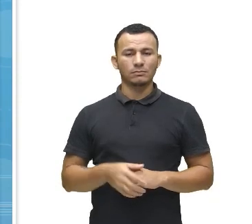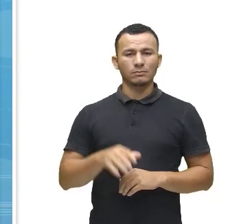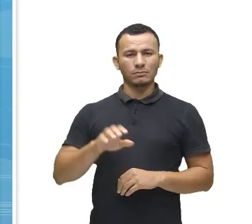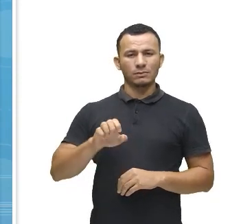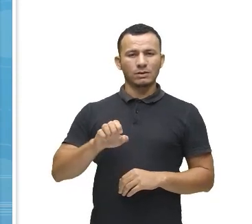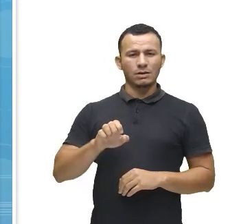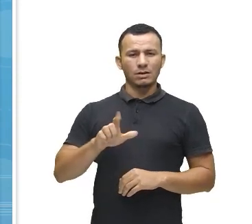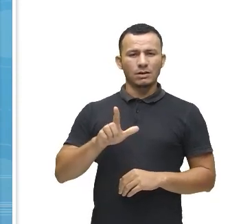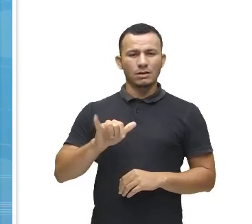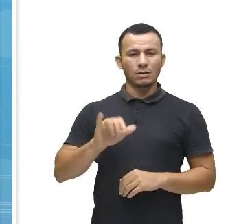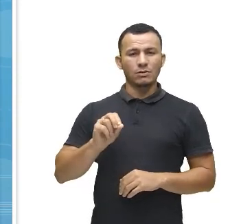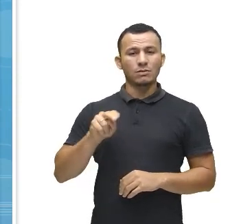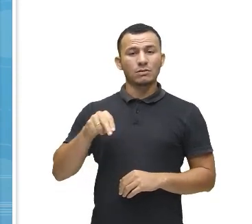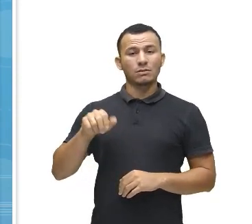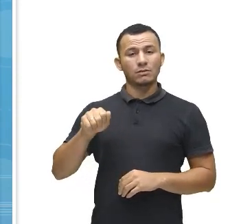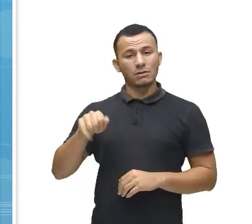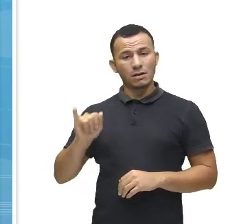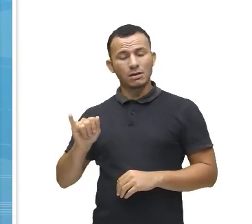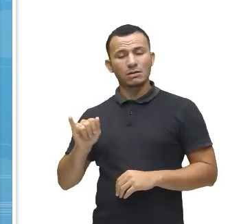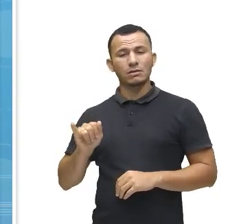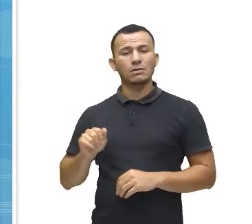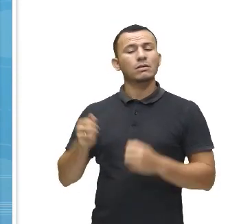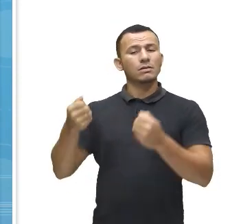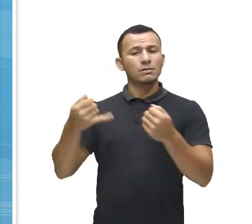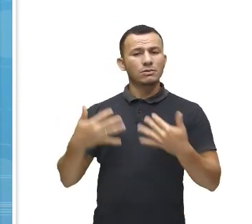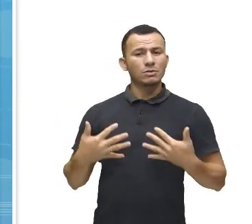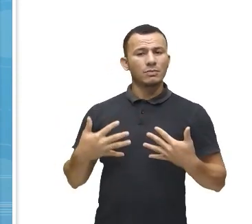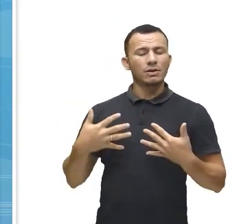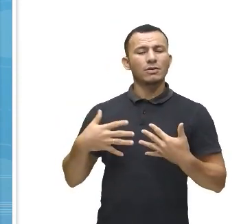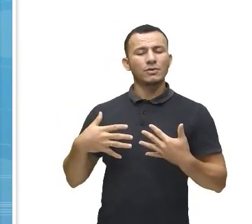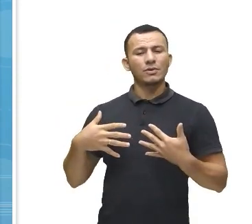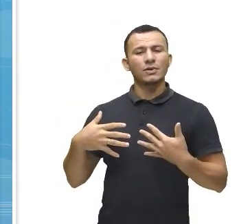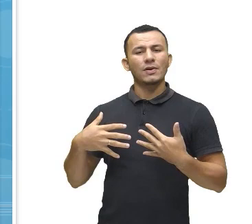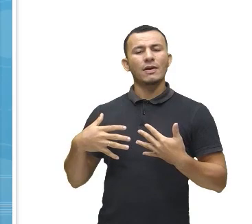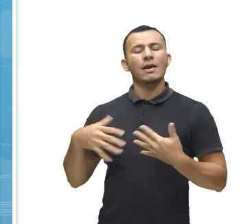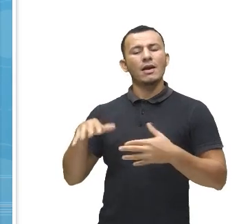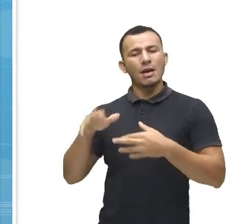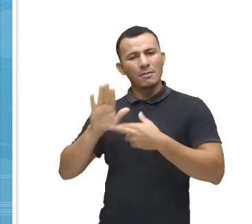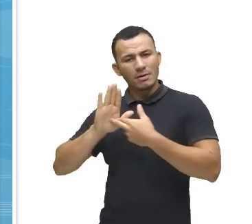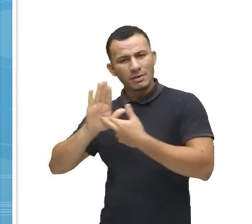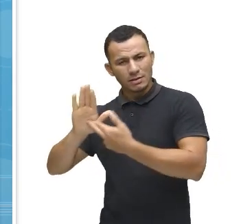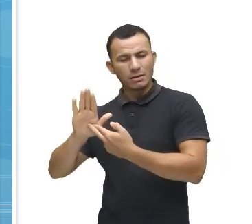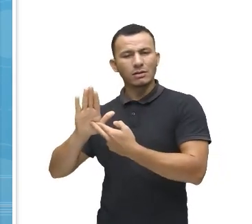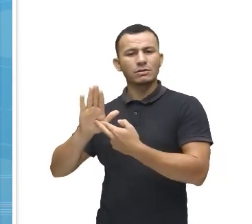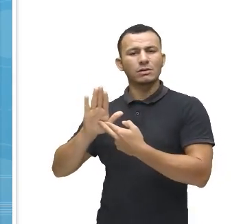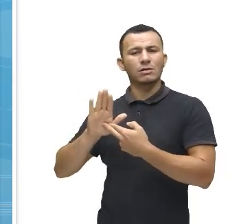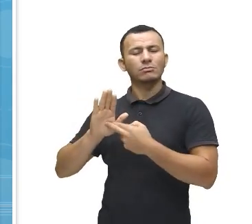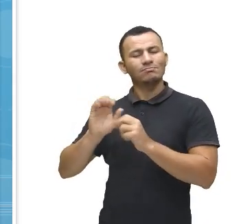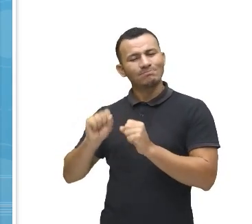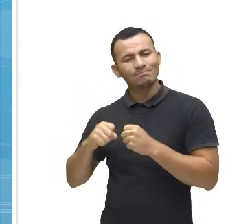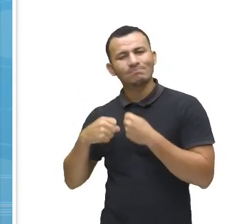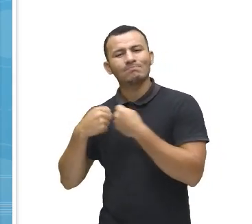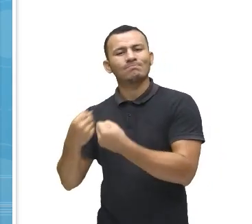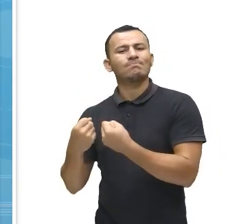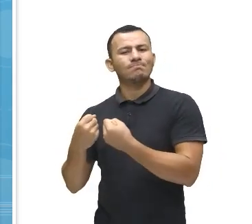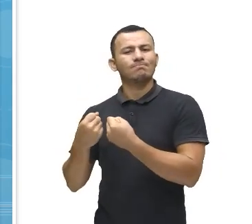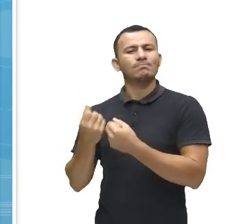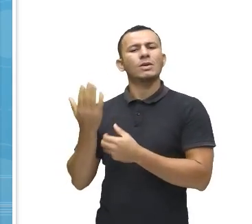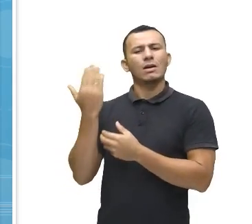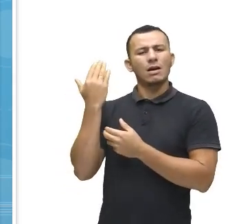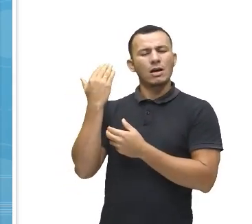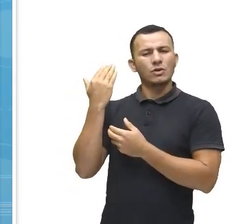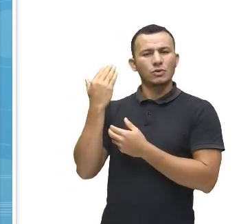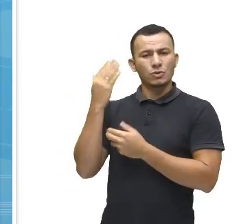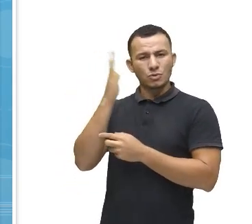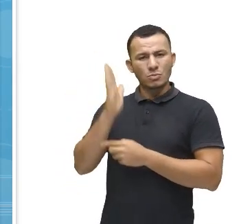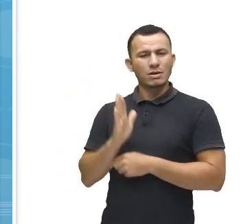Elionay Martins fala que representava uma forma de resistência bastante, bastante comum na época da escravidão